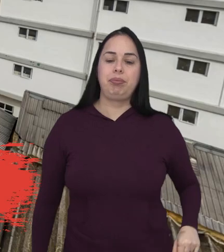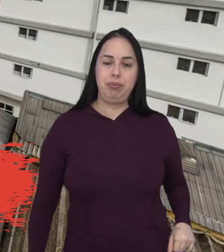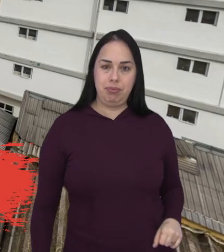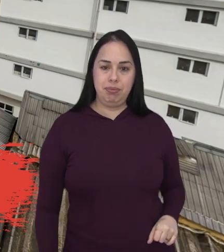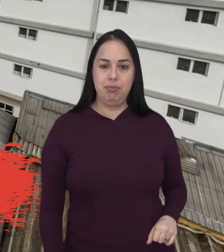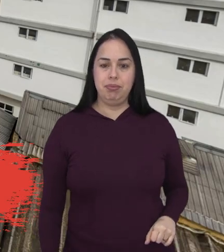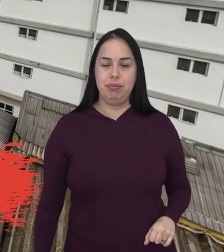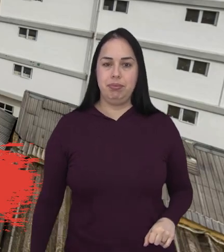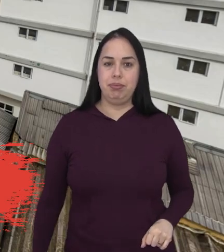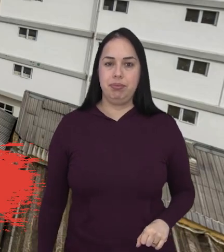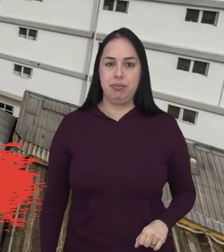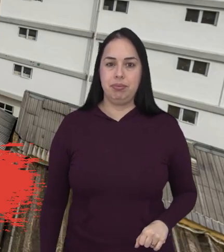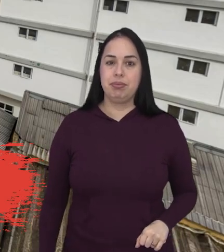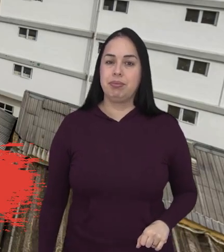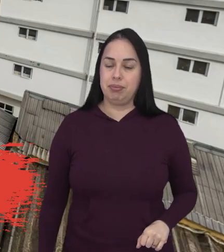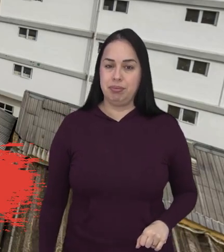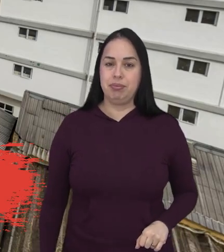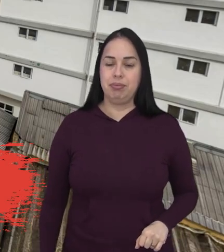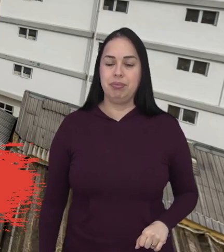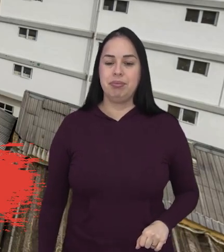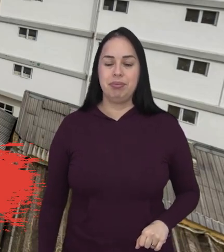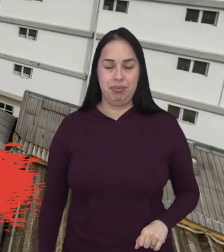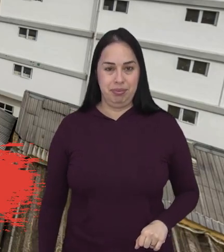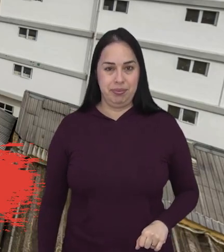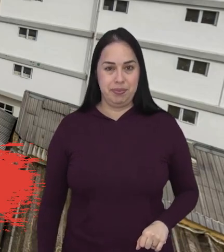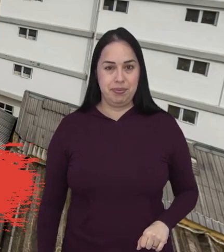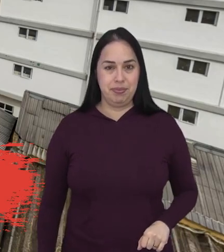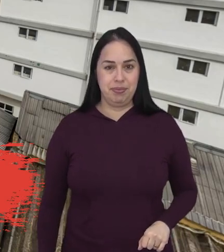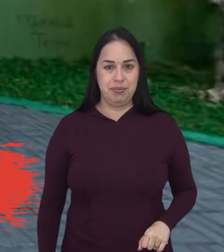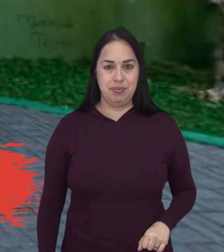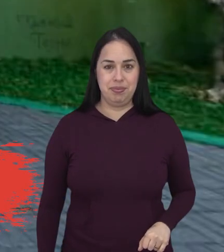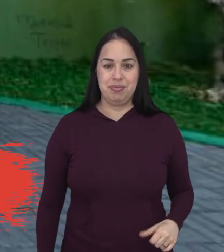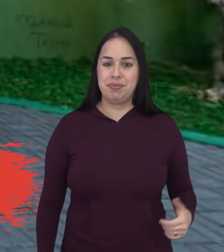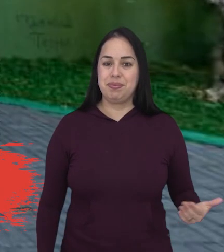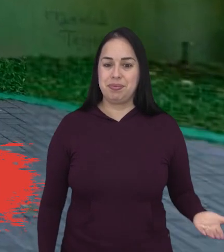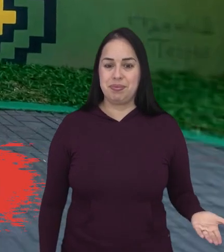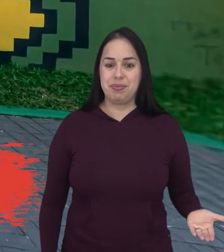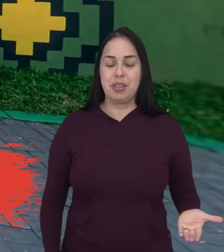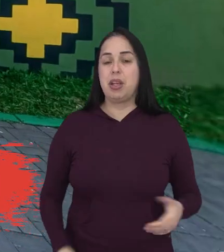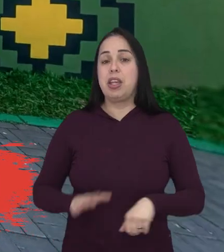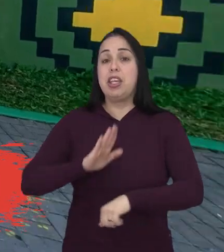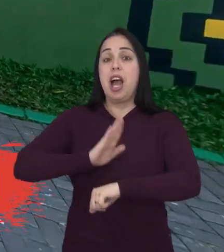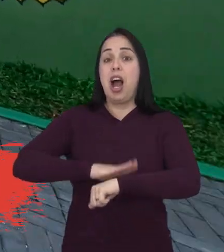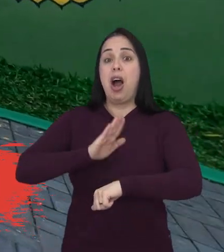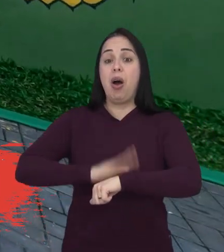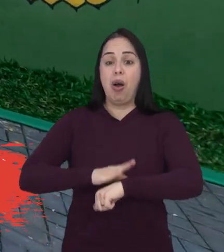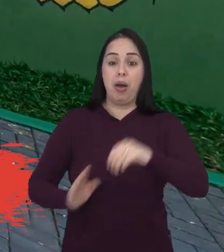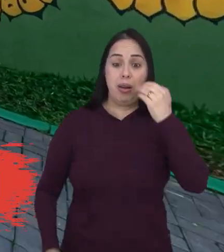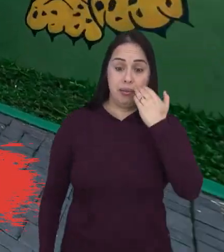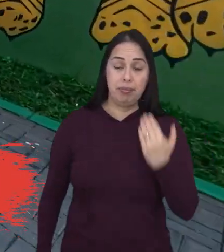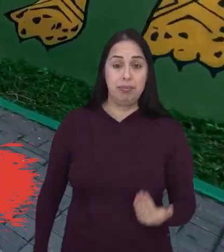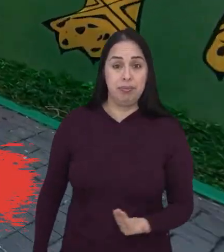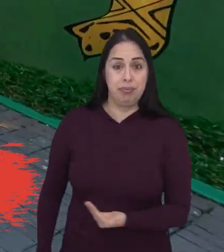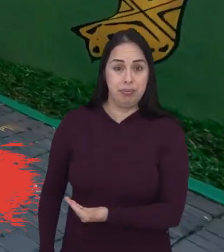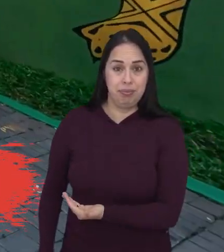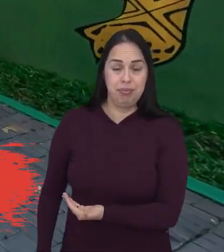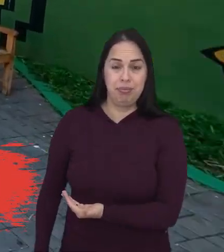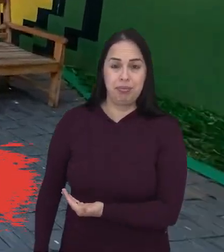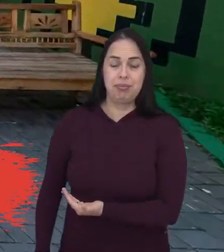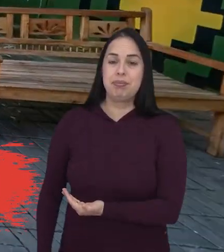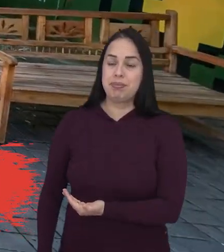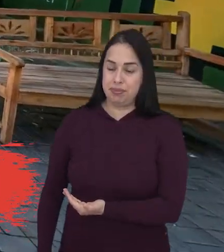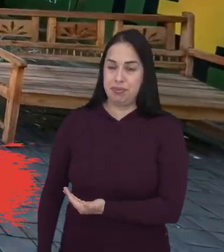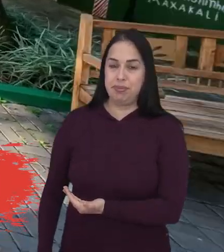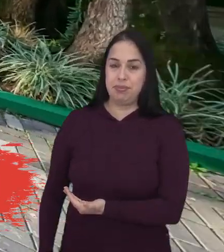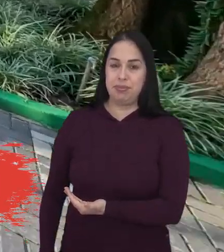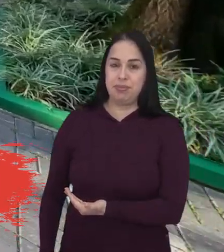número 451, no bairro Água Branca, em São Paulo. O horário de visitação é de terça a domingo, das 9 da